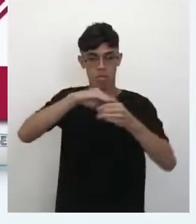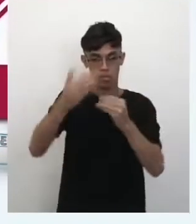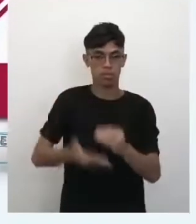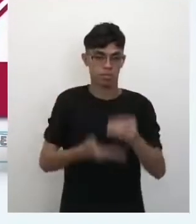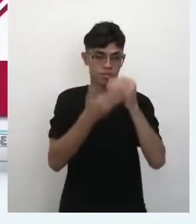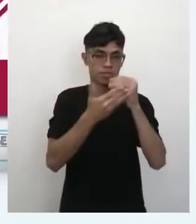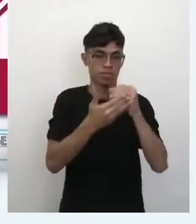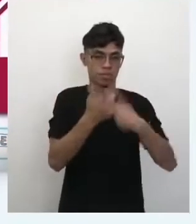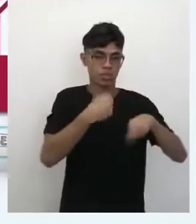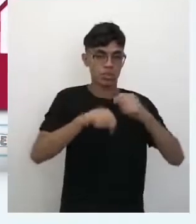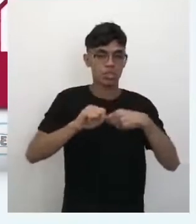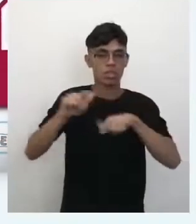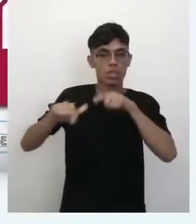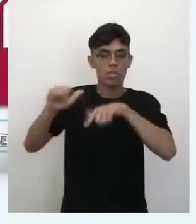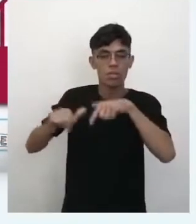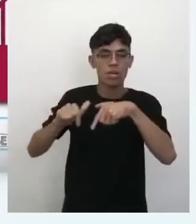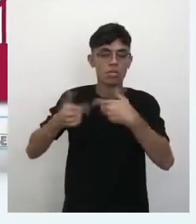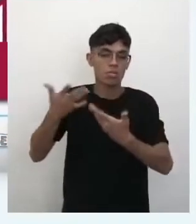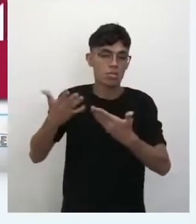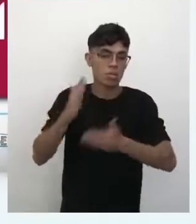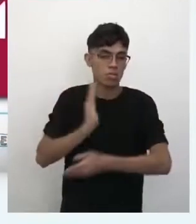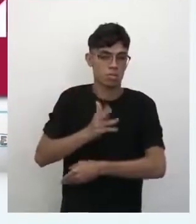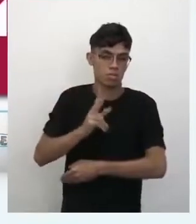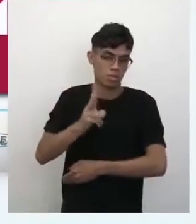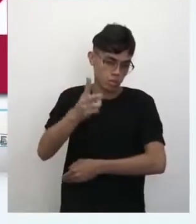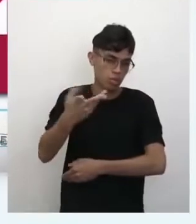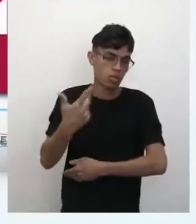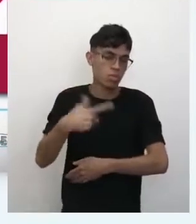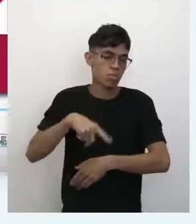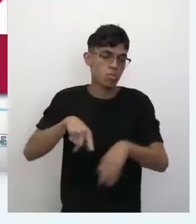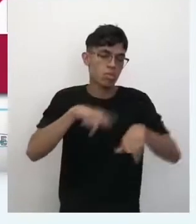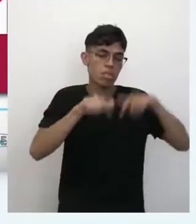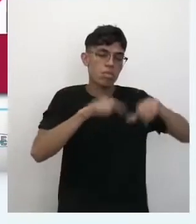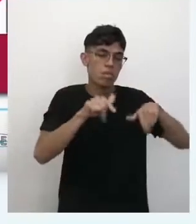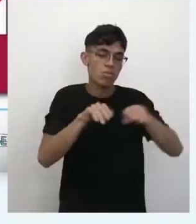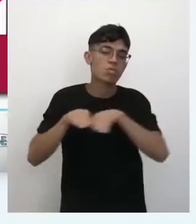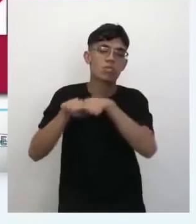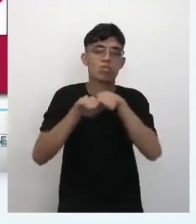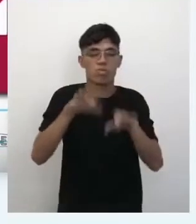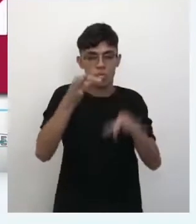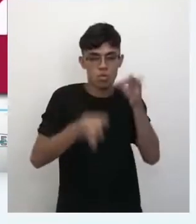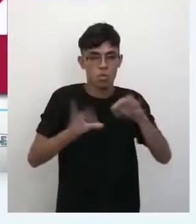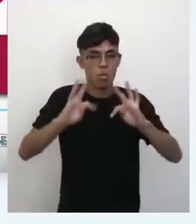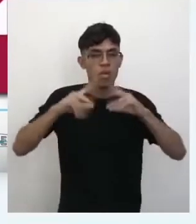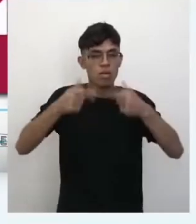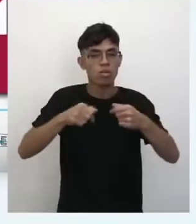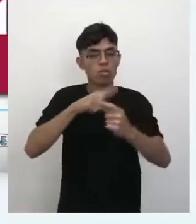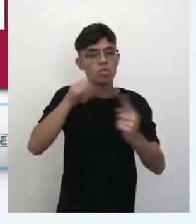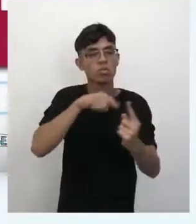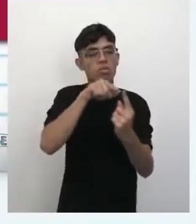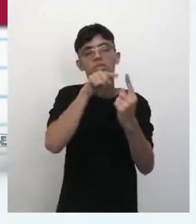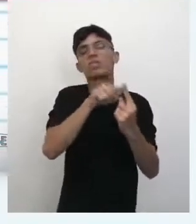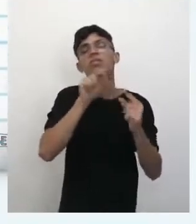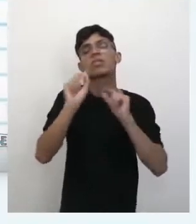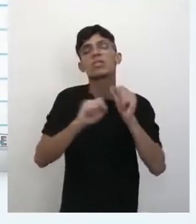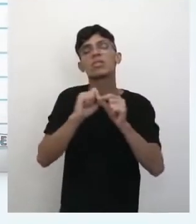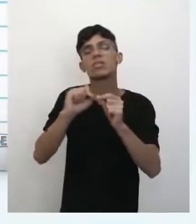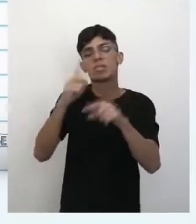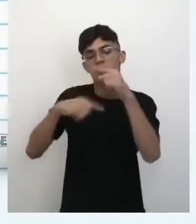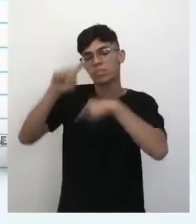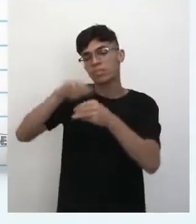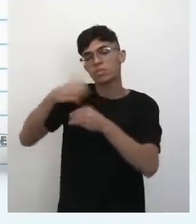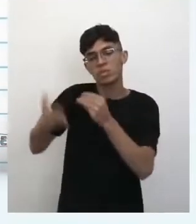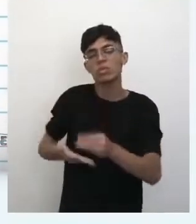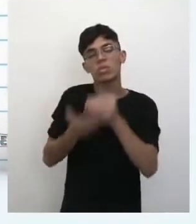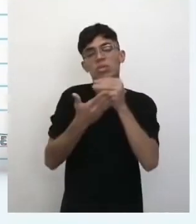sustentável, emprego pleno e produtivo e trabalho decente para todos e todas. Mas afinal, o que é crescimento econômico sustentado